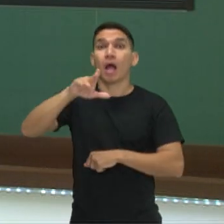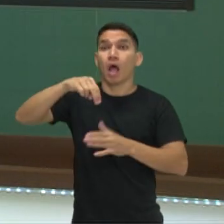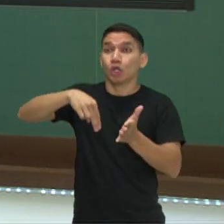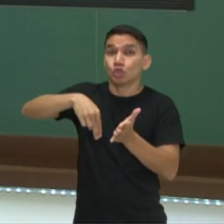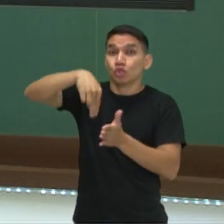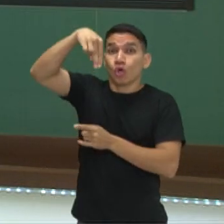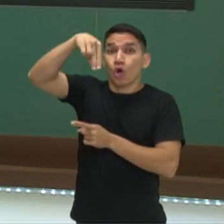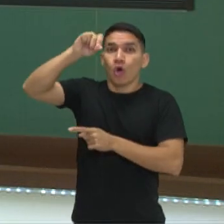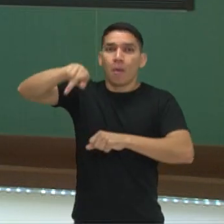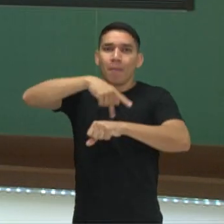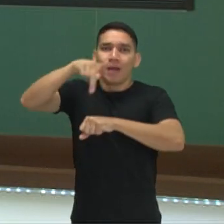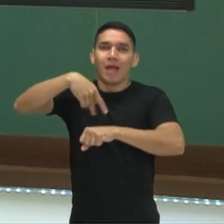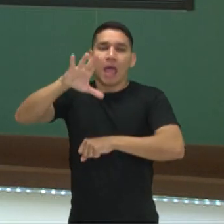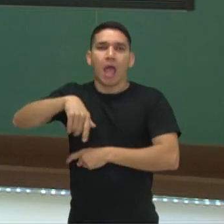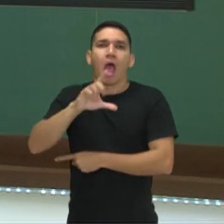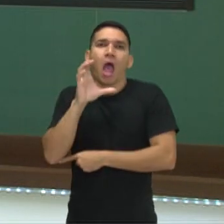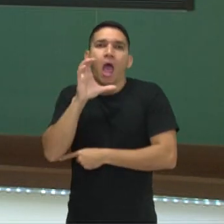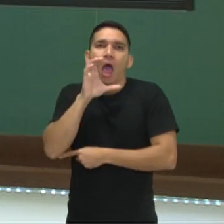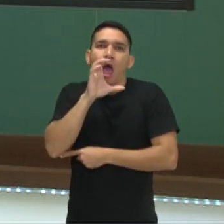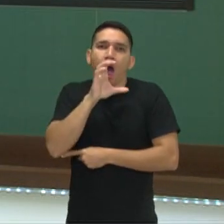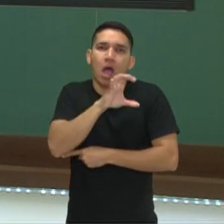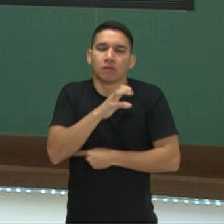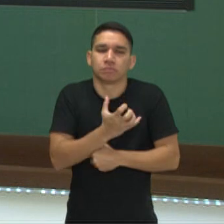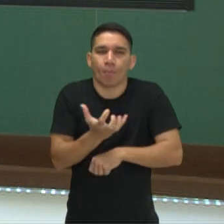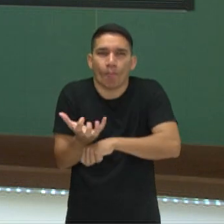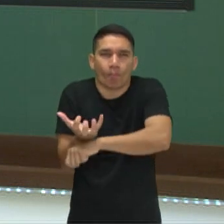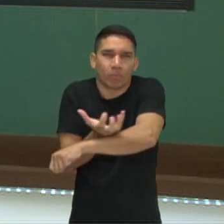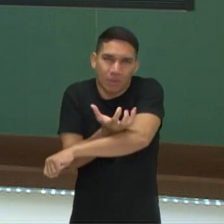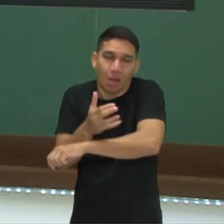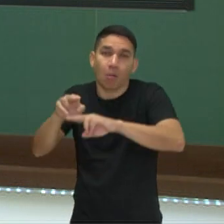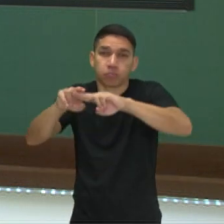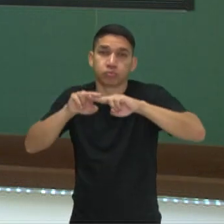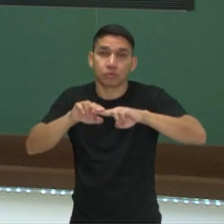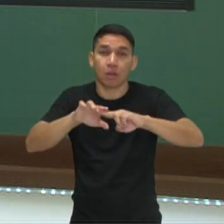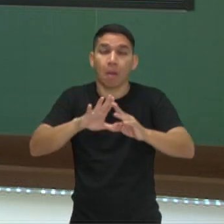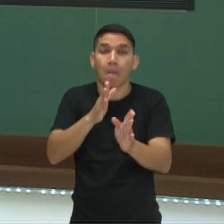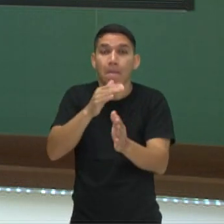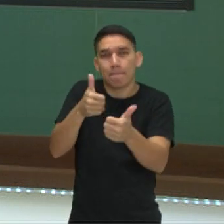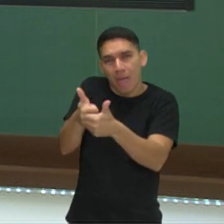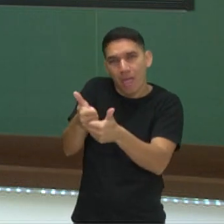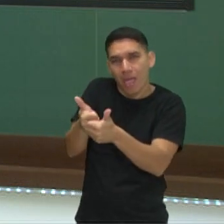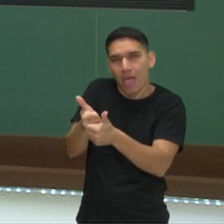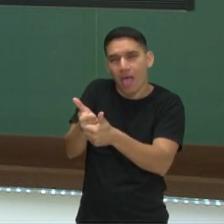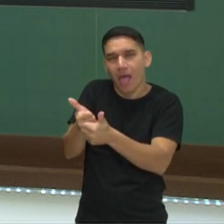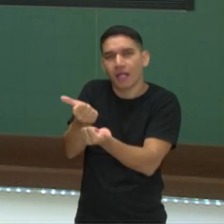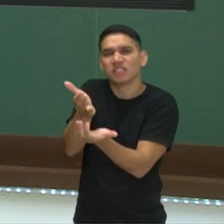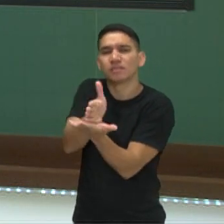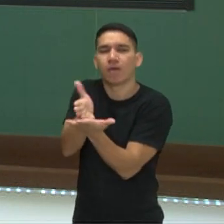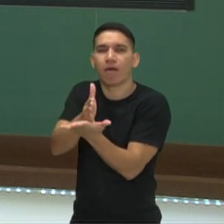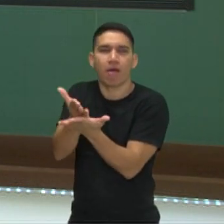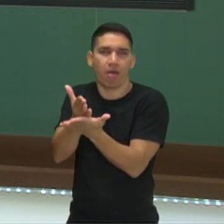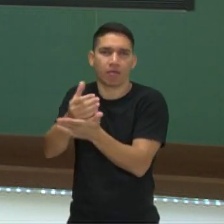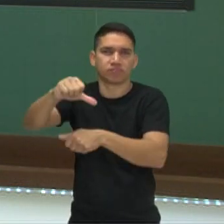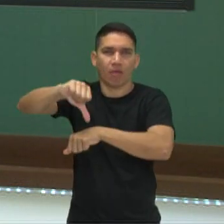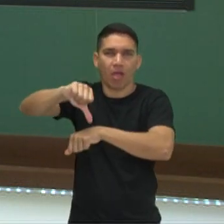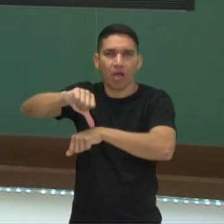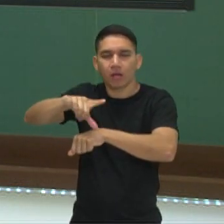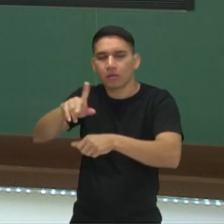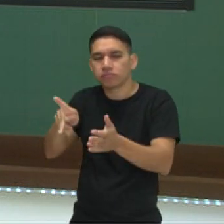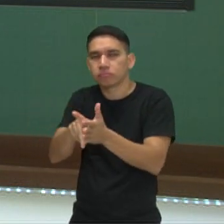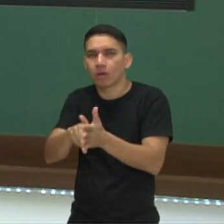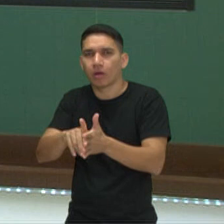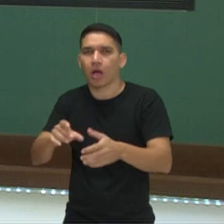muito quente e árido. Então, mais próximo ali do centro, onde tem o Planalto do México, né, a região ali, inclusive da